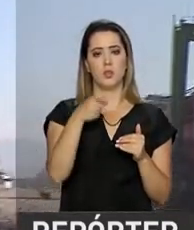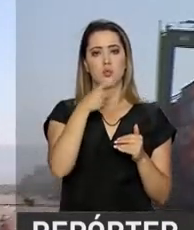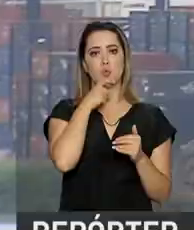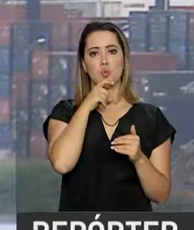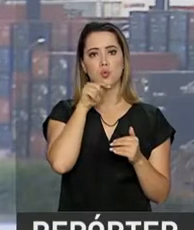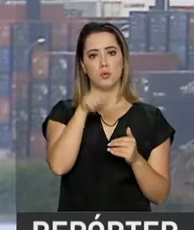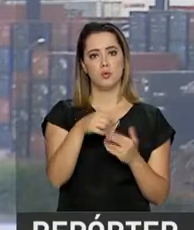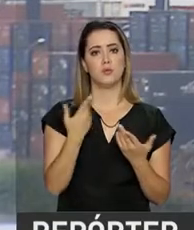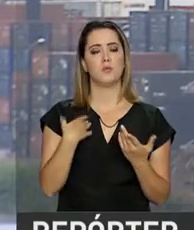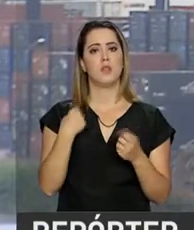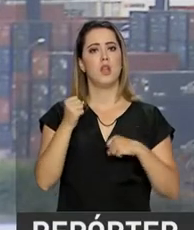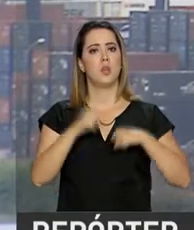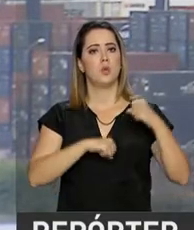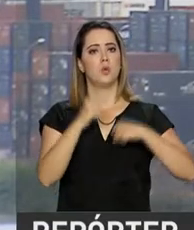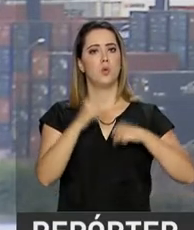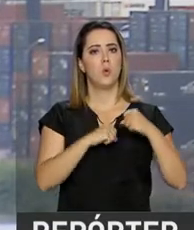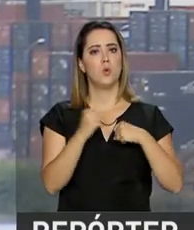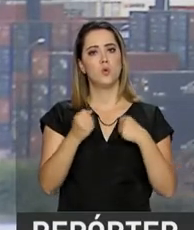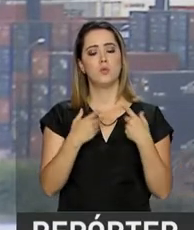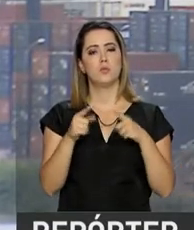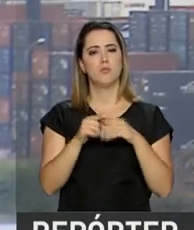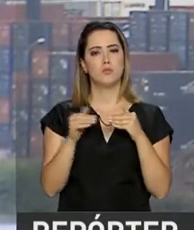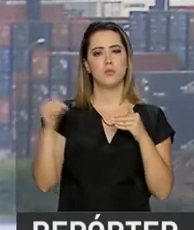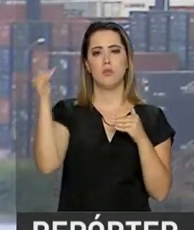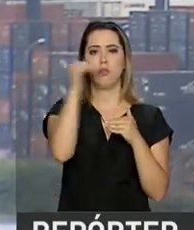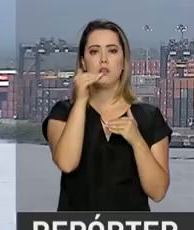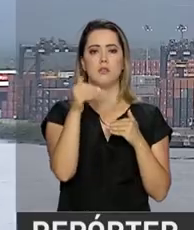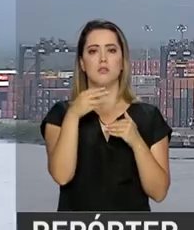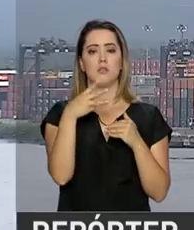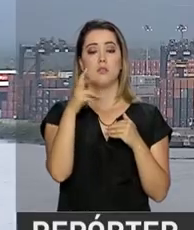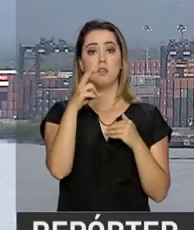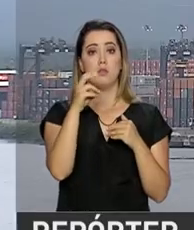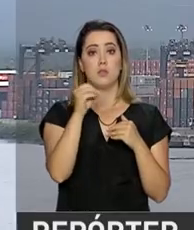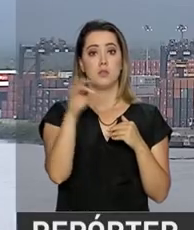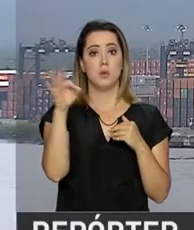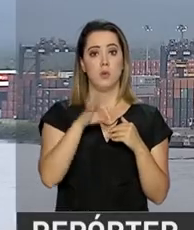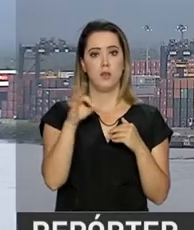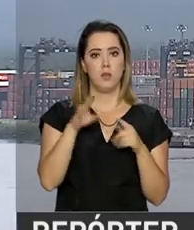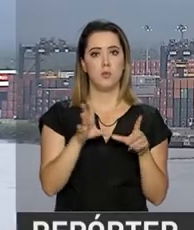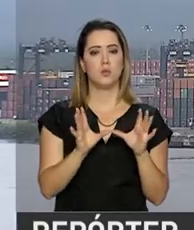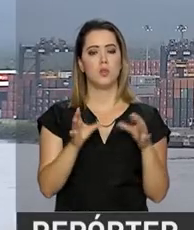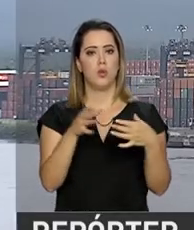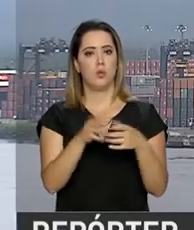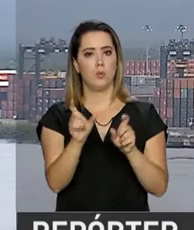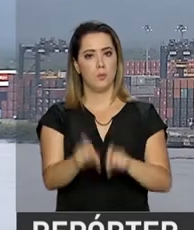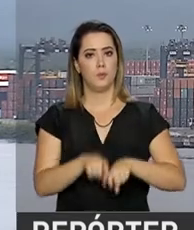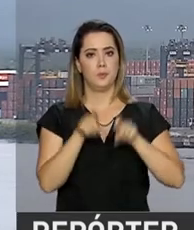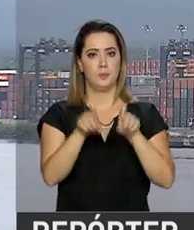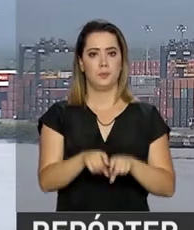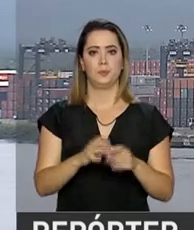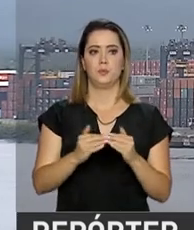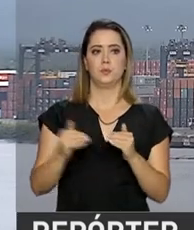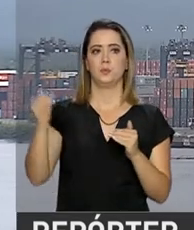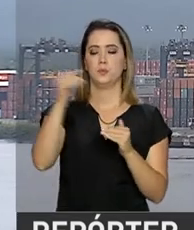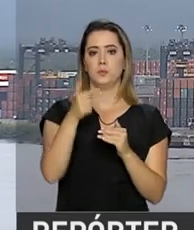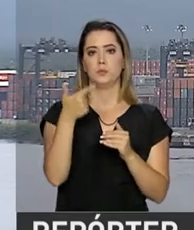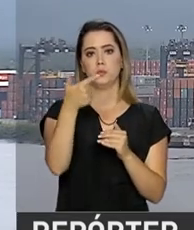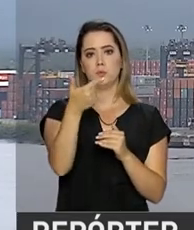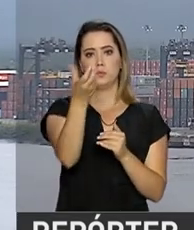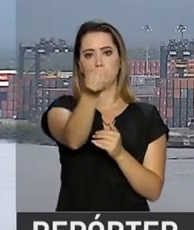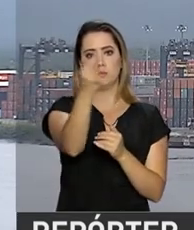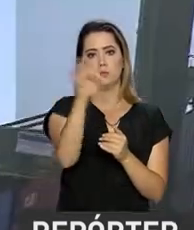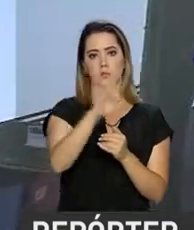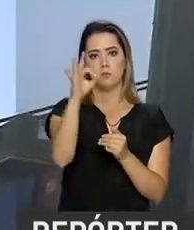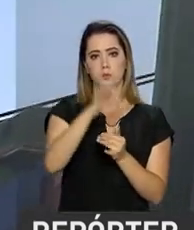a indústria extrativa com crescimento de aproximadamente 50% e o setor agropecuário com 26%